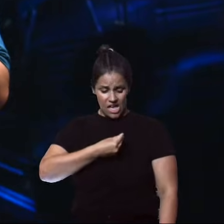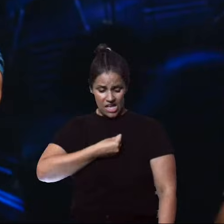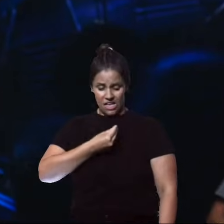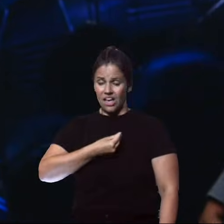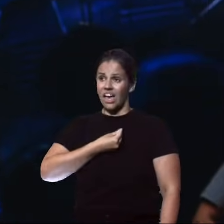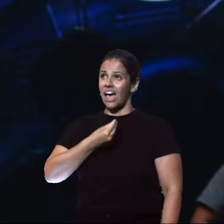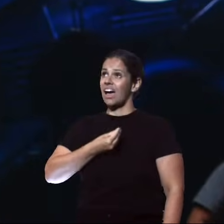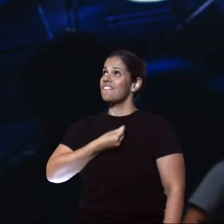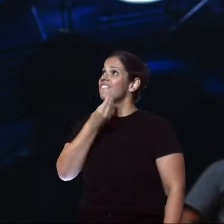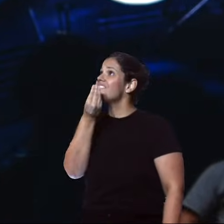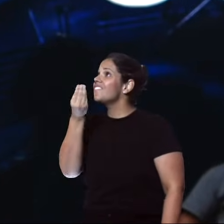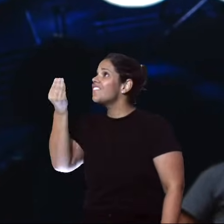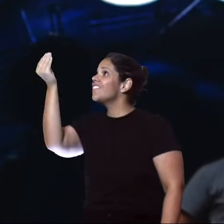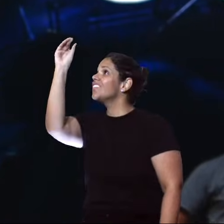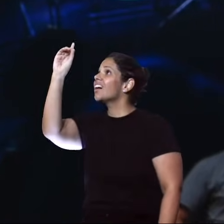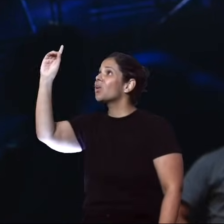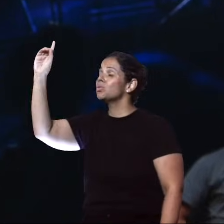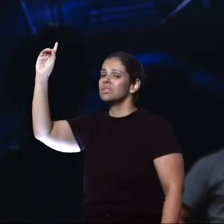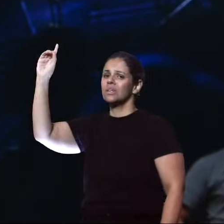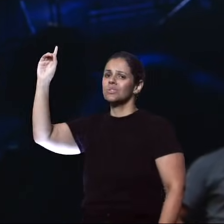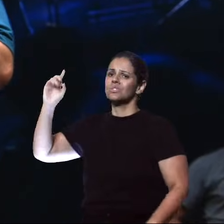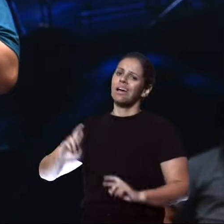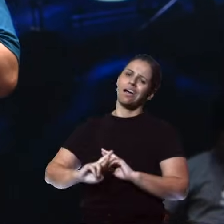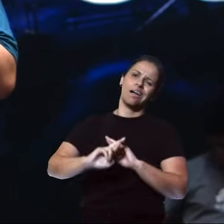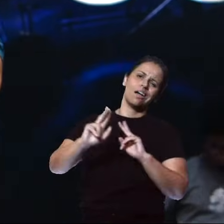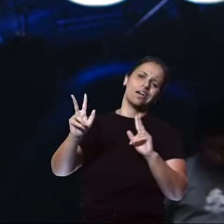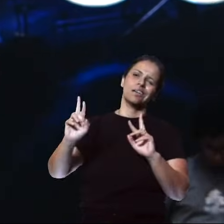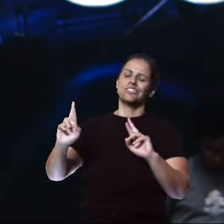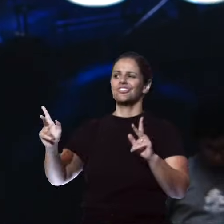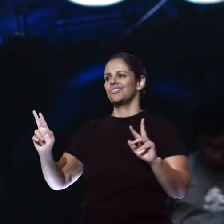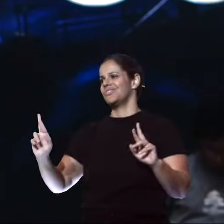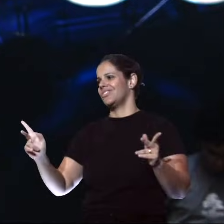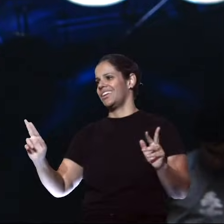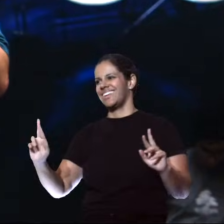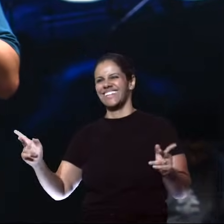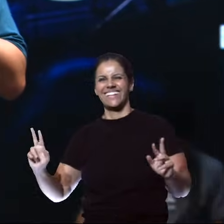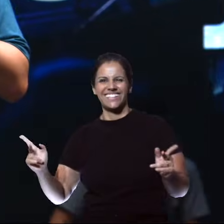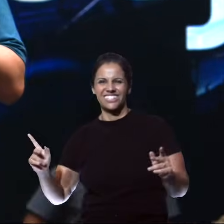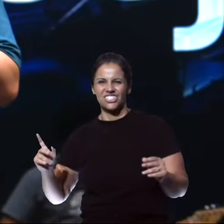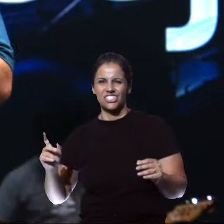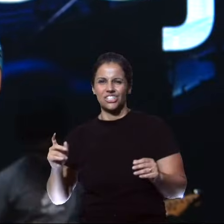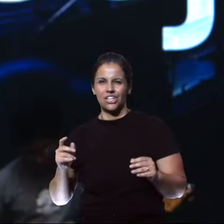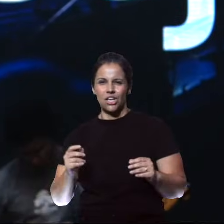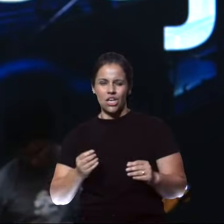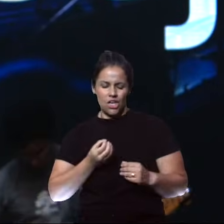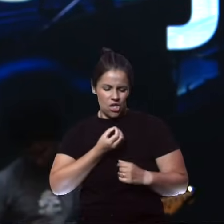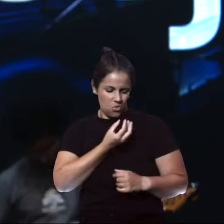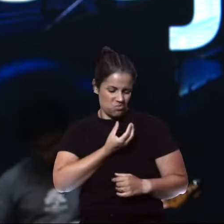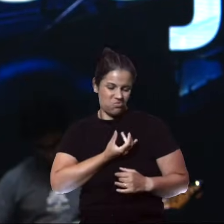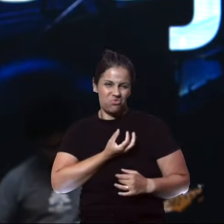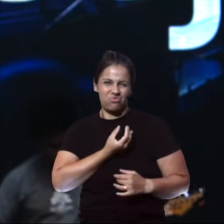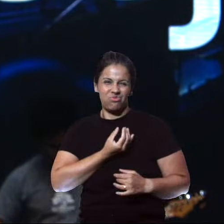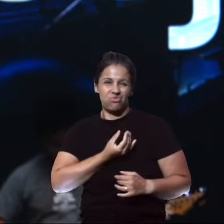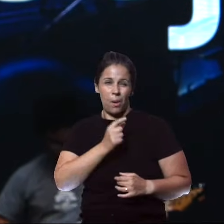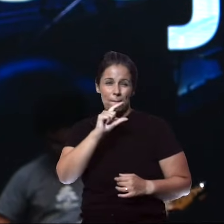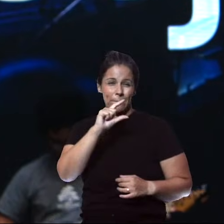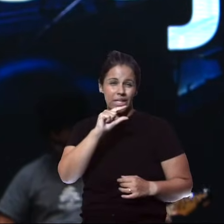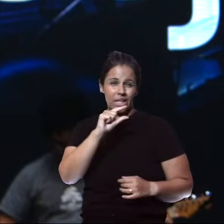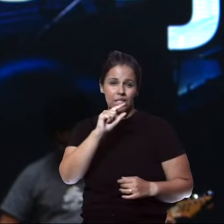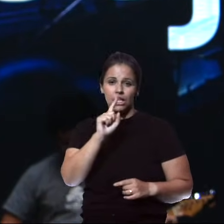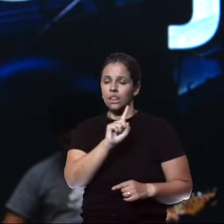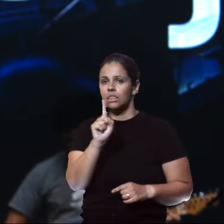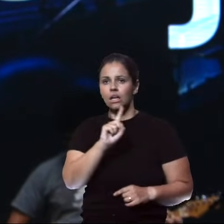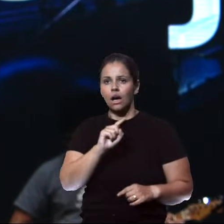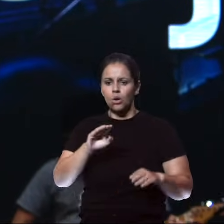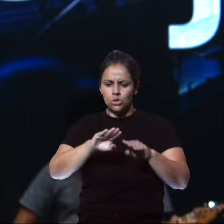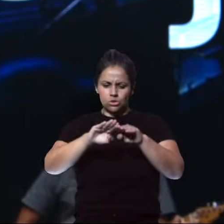A vida com Deus, na verdade, precisa ser diferente disso. E ao invés de ficar acendendo fósforozinhos, o que precisamos é de um altar